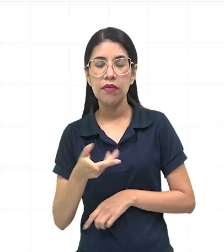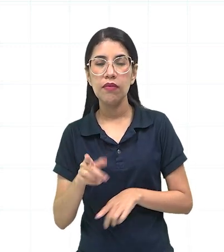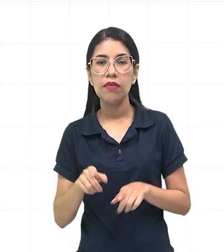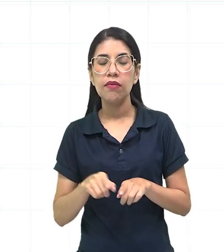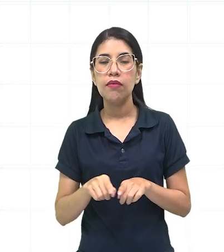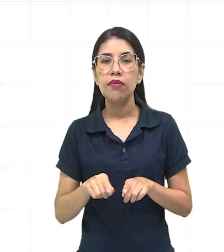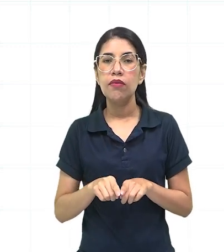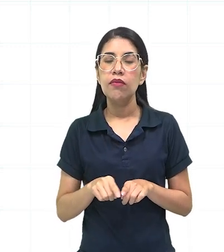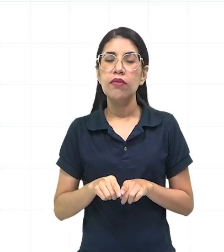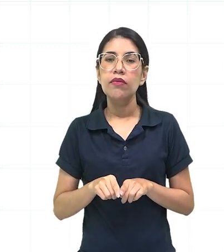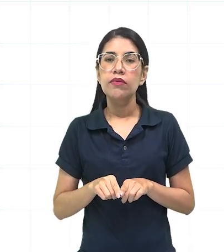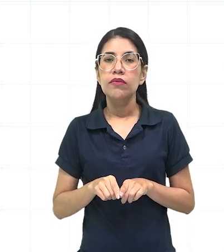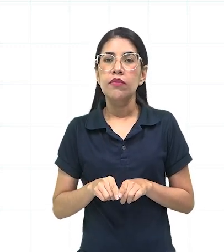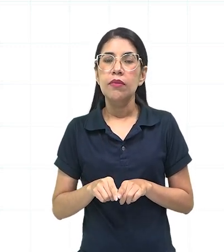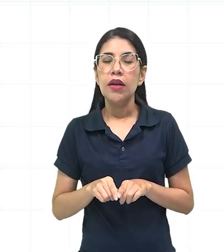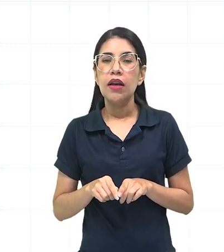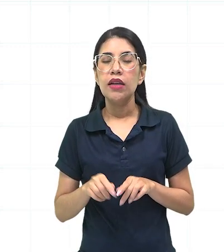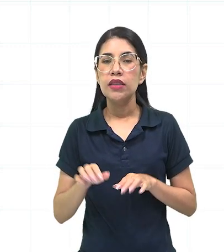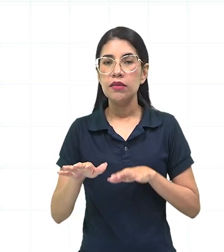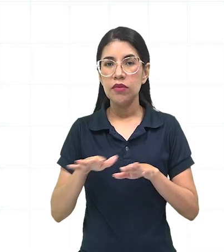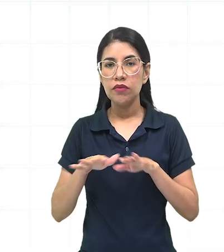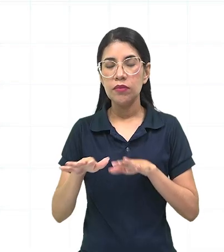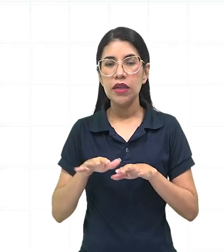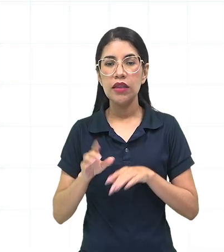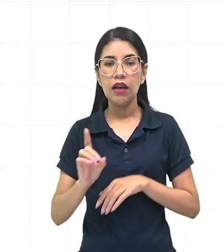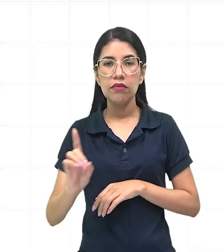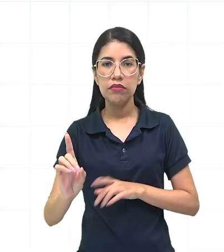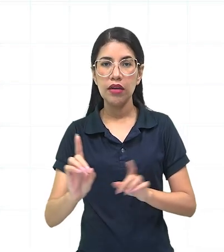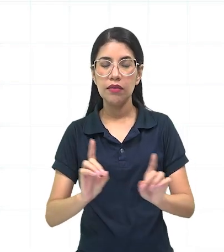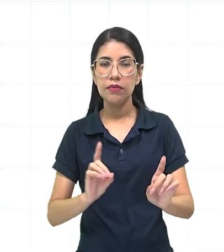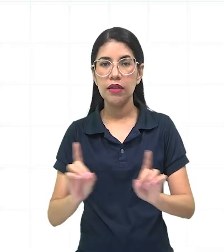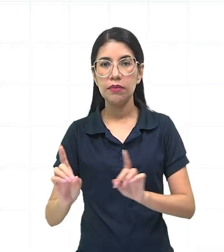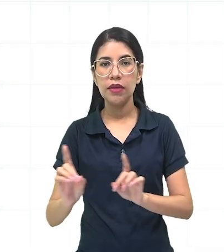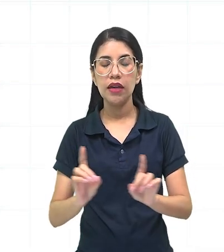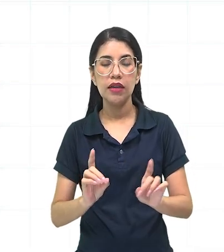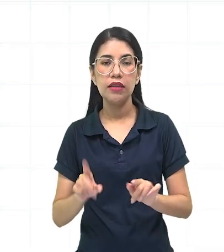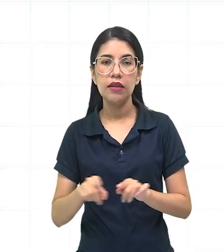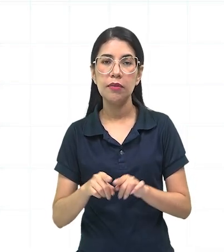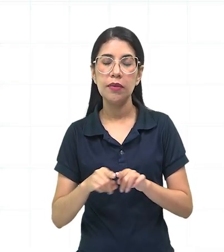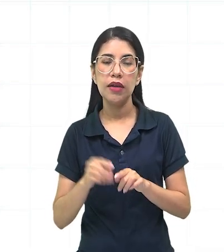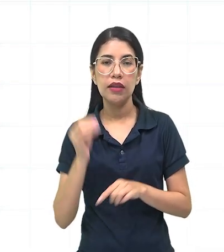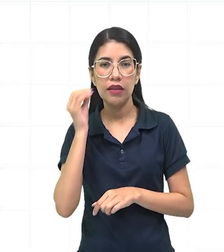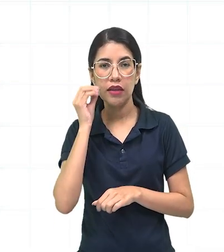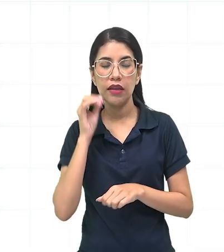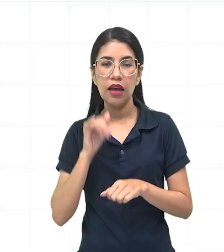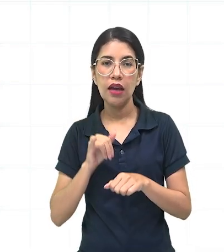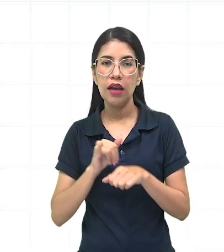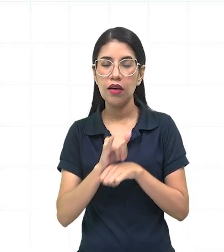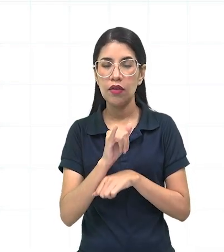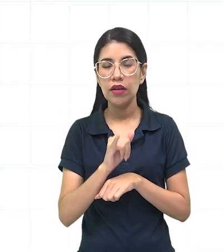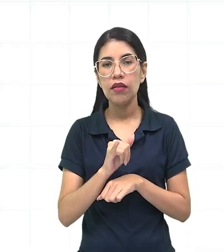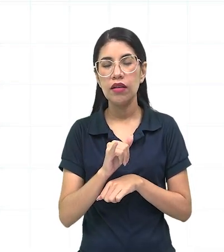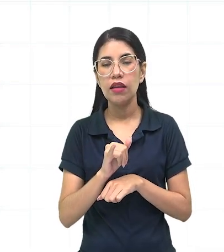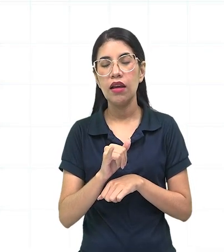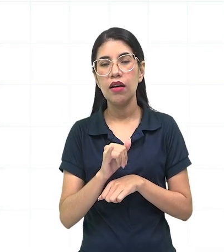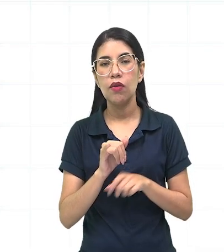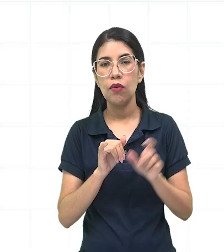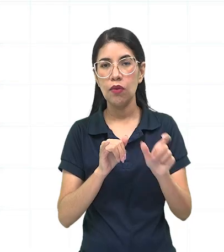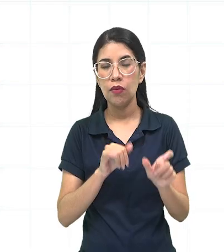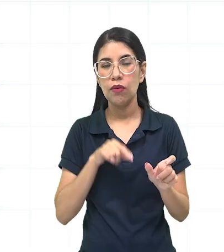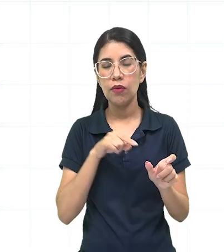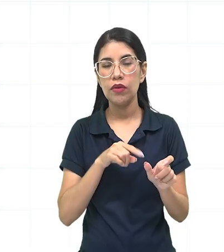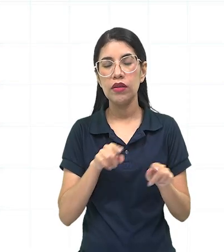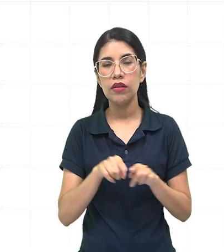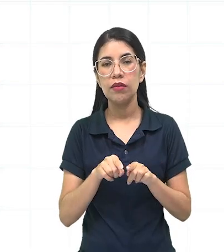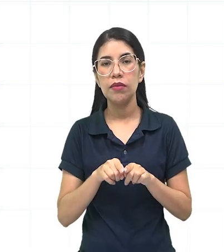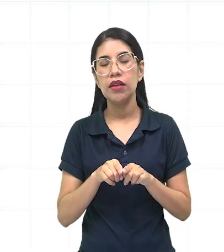Tanto para deslocar como para tentar enganar o adversário, ludibriar o adversário ali fugindo, né,